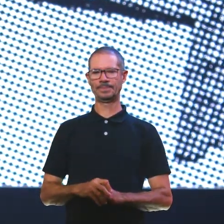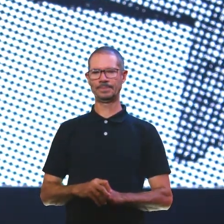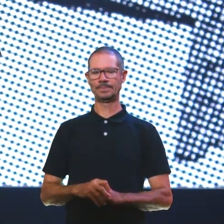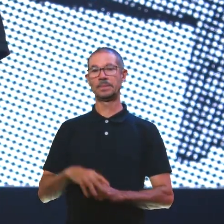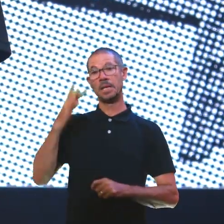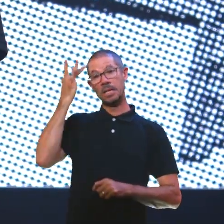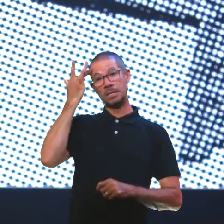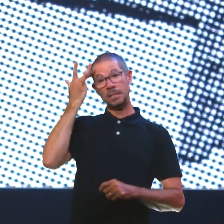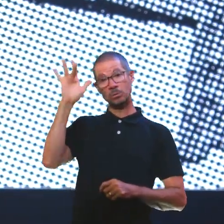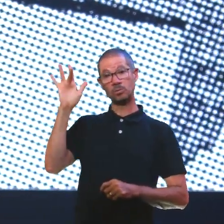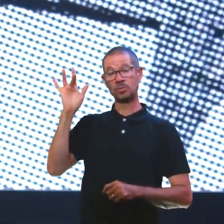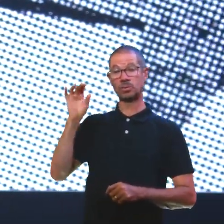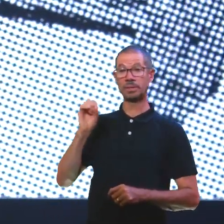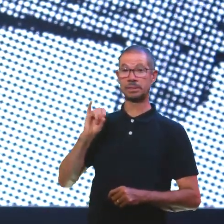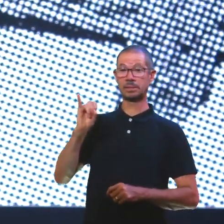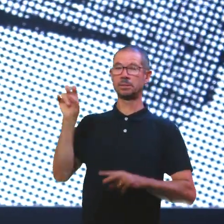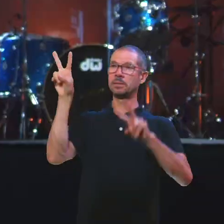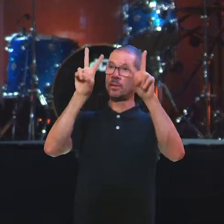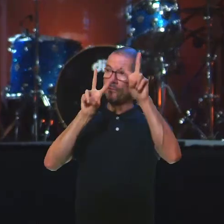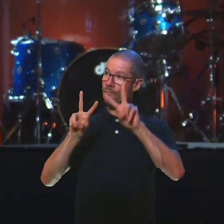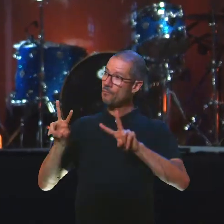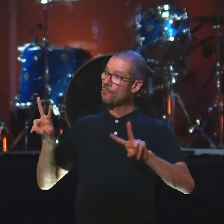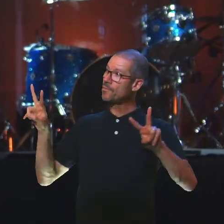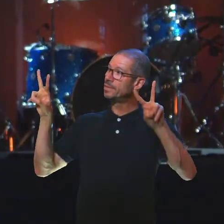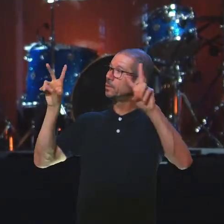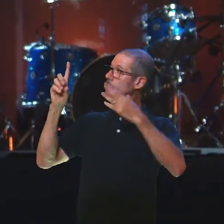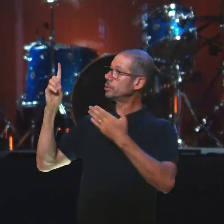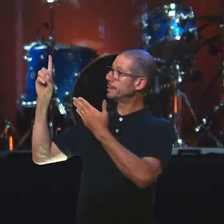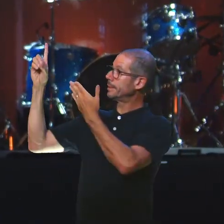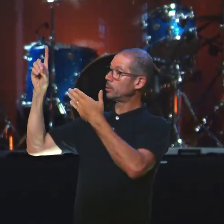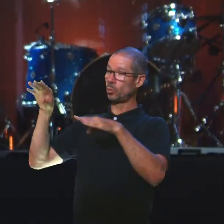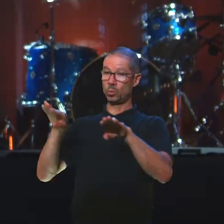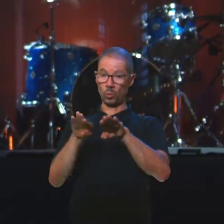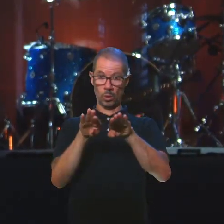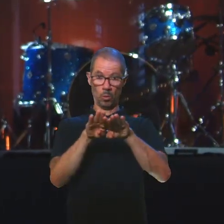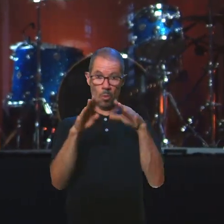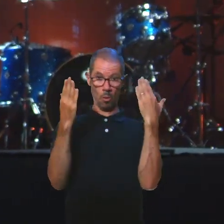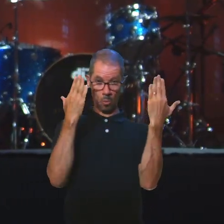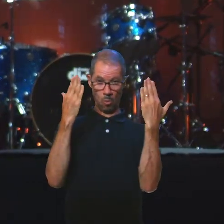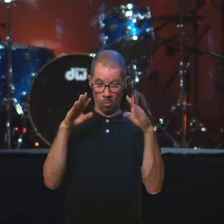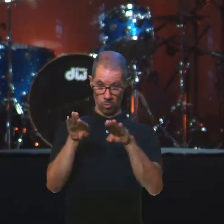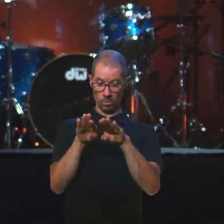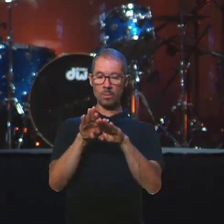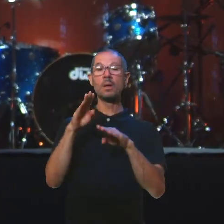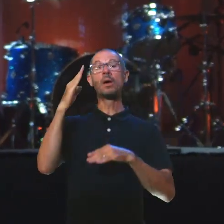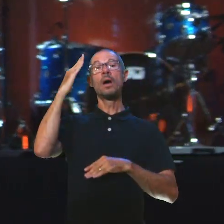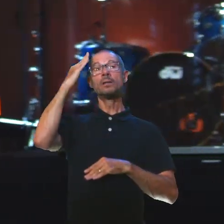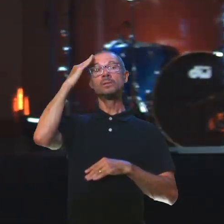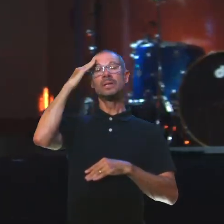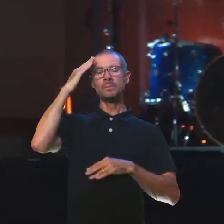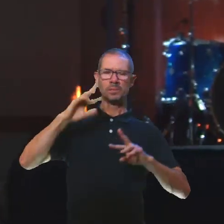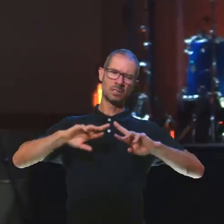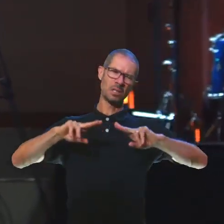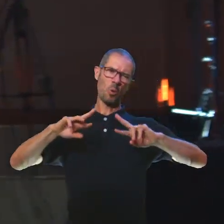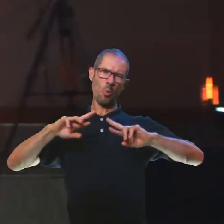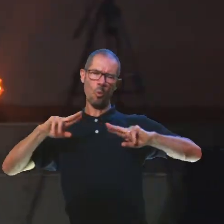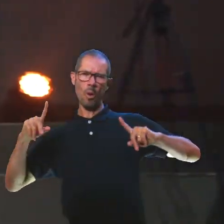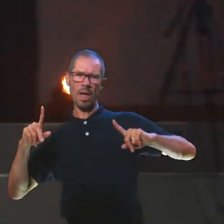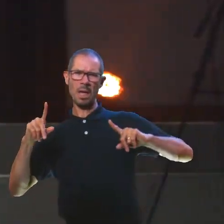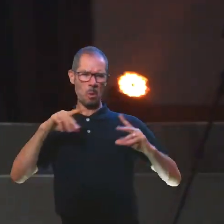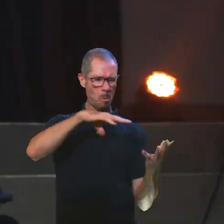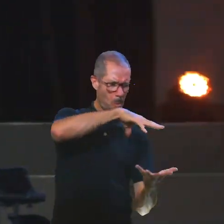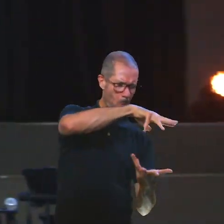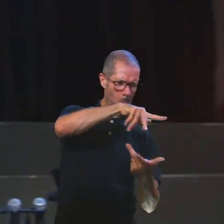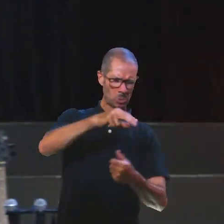E eu não sei se talvez a tua visão de Deus é deturpada por causa de alguma coisa como essa. Quem sabe, não é só o nominalismo,